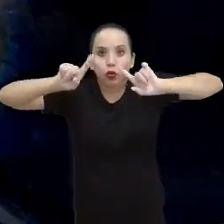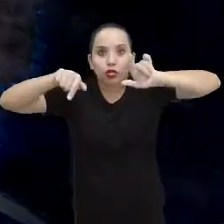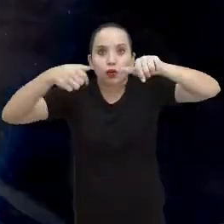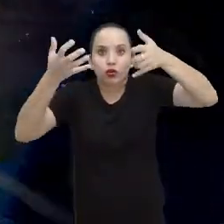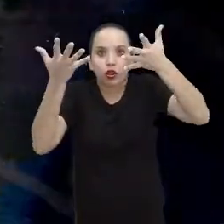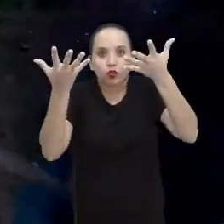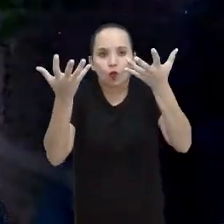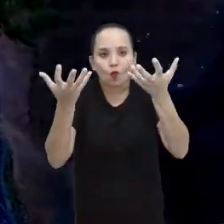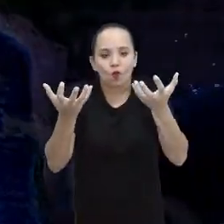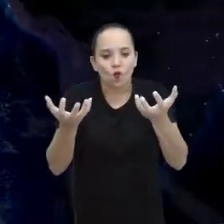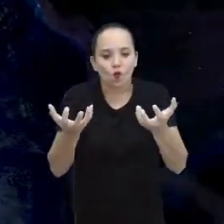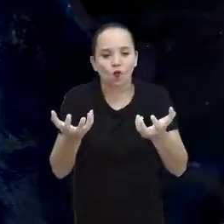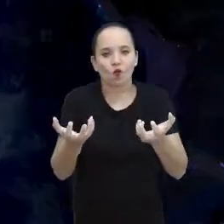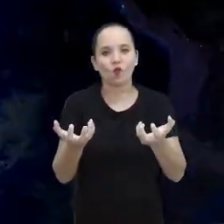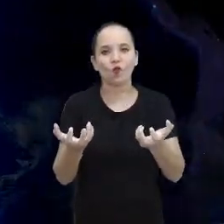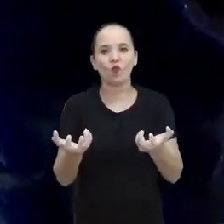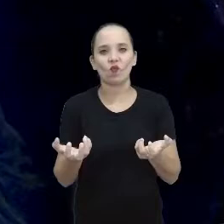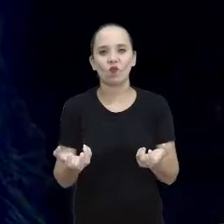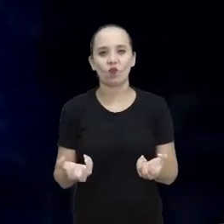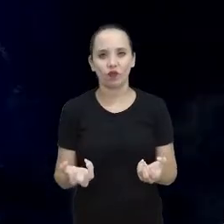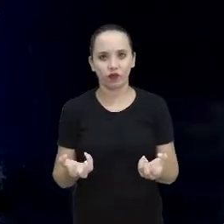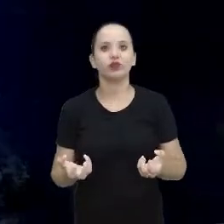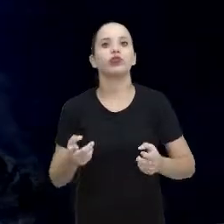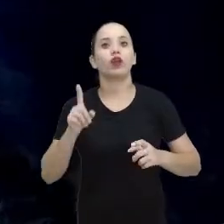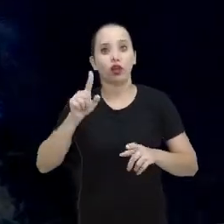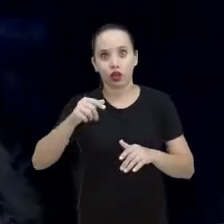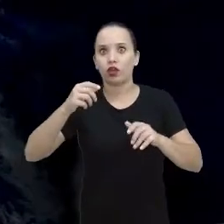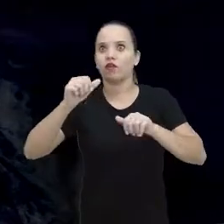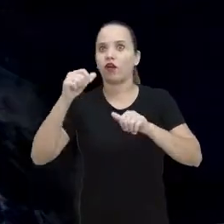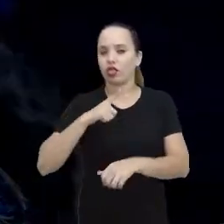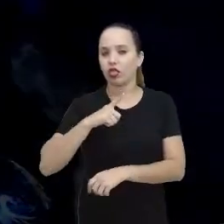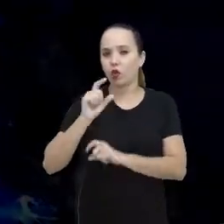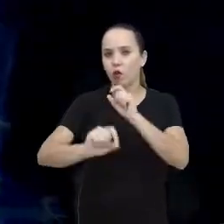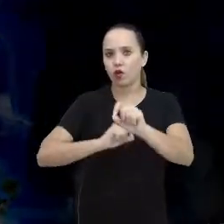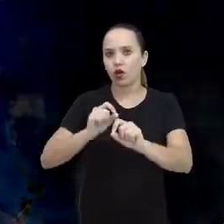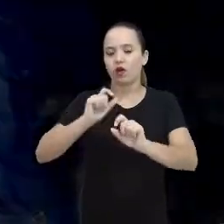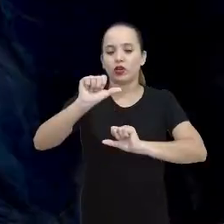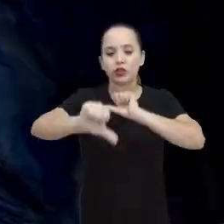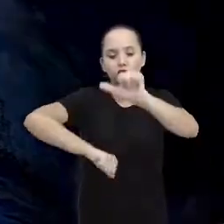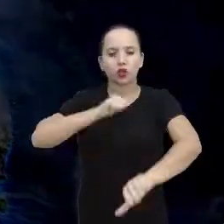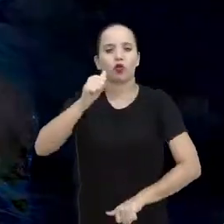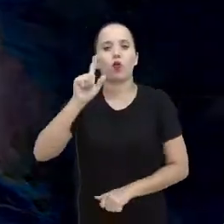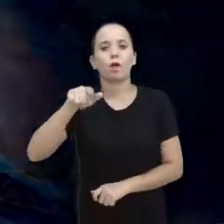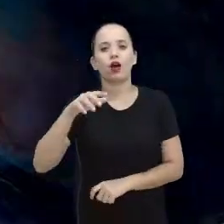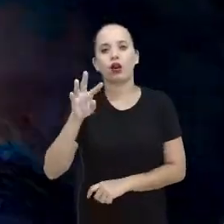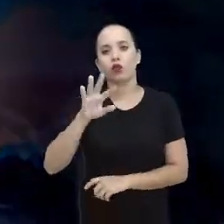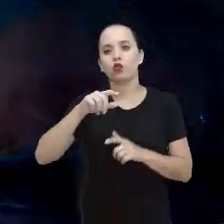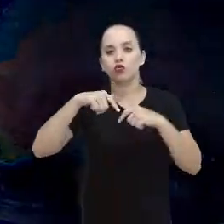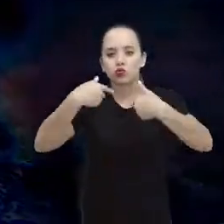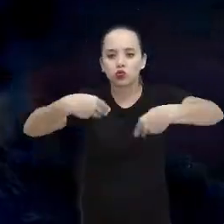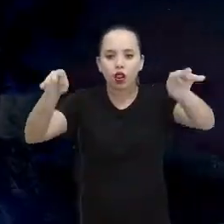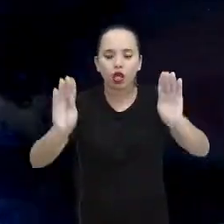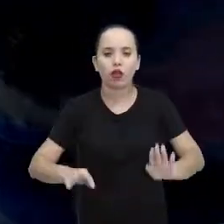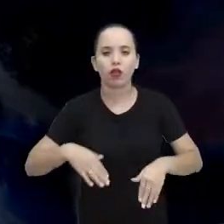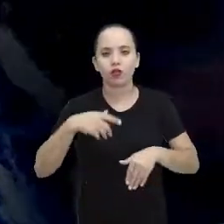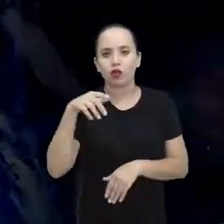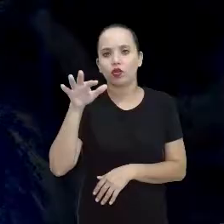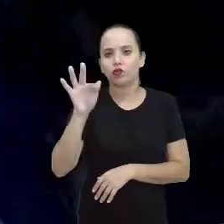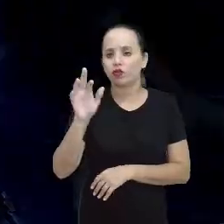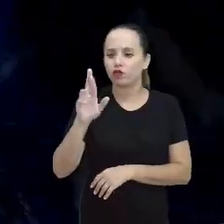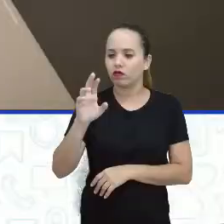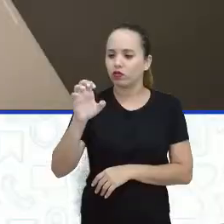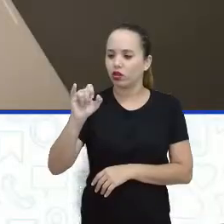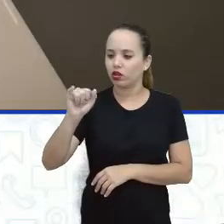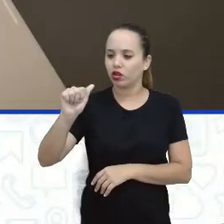Os aquíferos subterrâneos, né? Os lençóis freáticos. Então, olha que bacana. Pois é, então vamos seguir